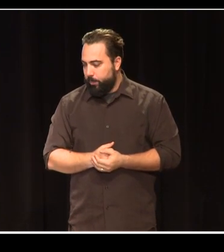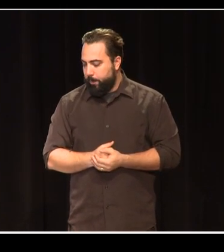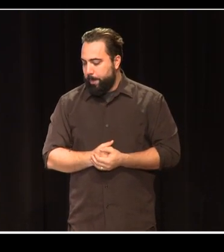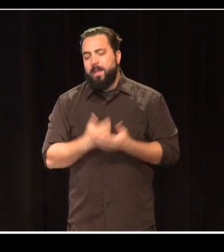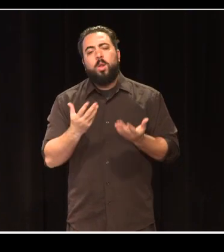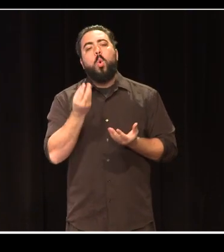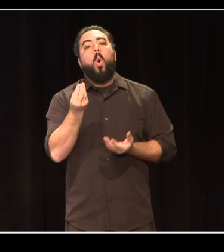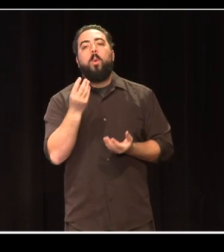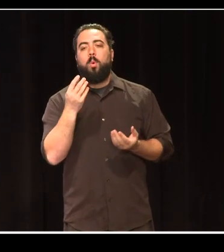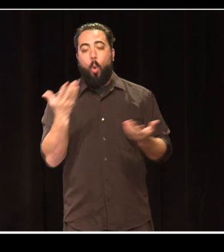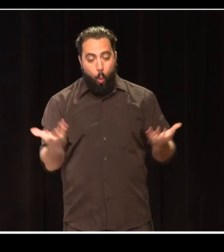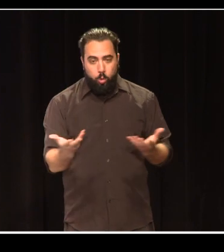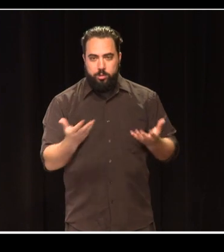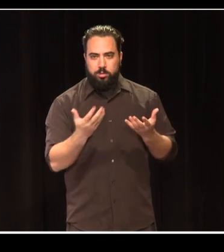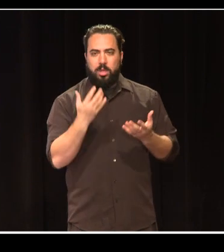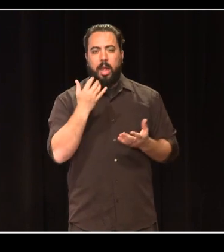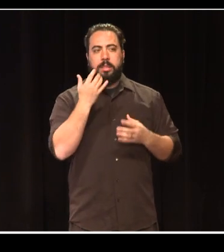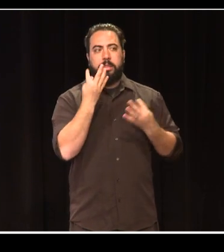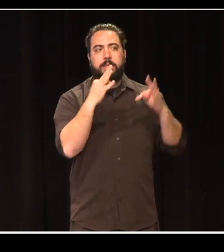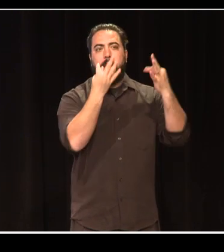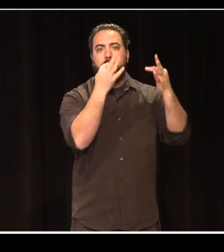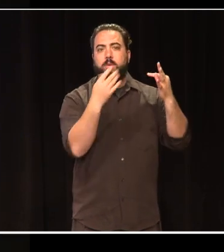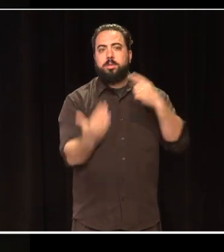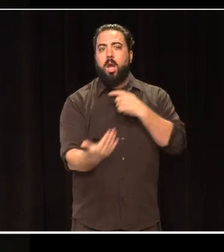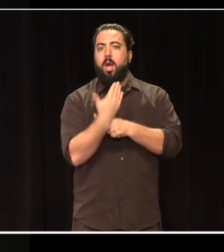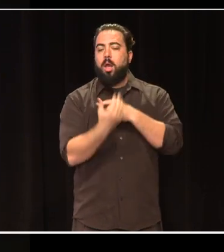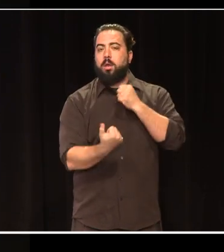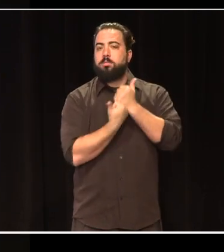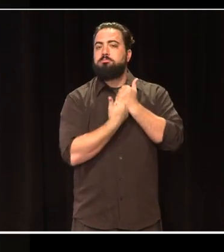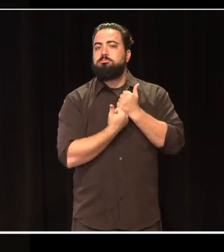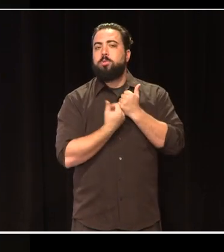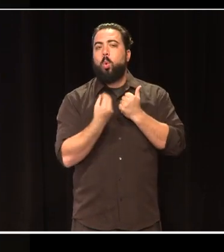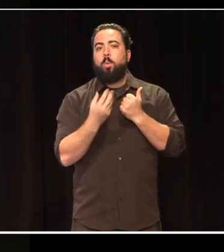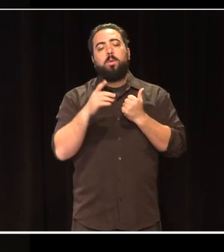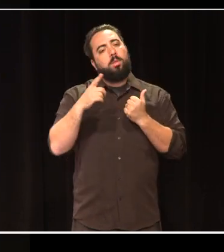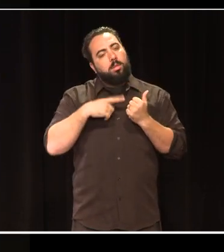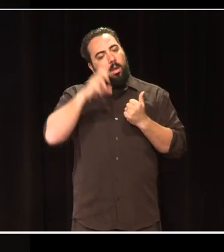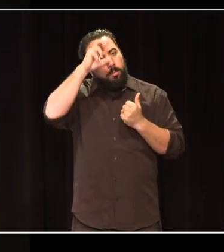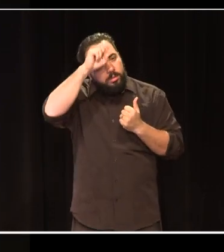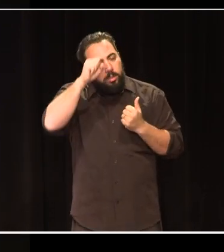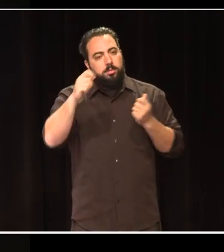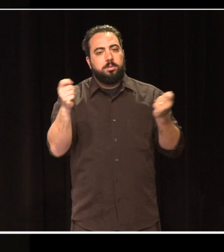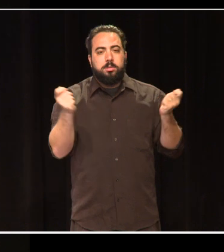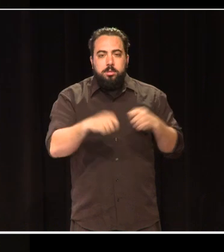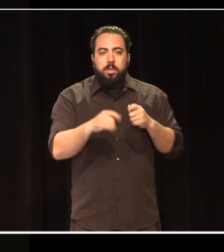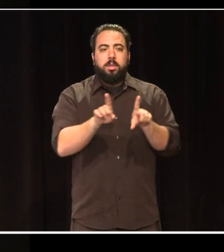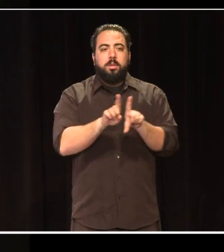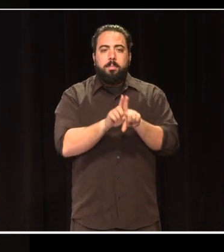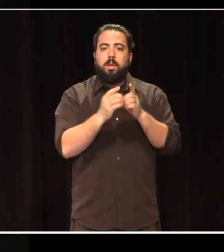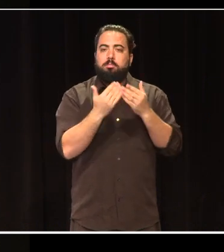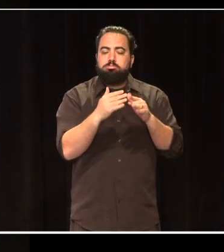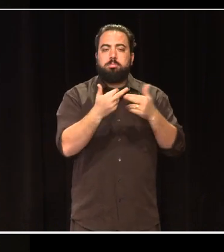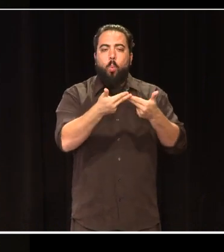Como é que essa tecnologia digital pode colaborar? Formação de grupos de aprendizagem, repositório, né? Então você